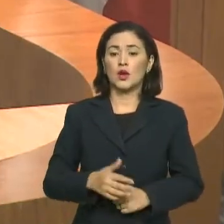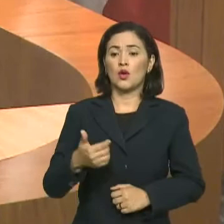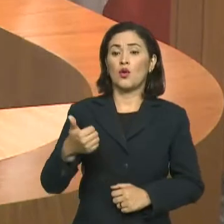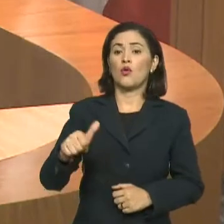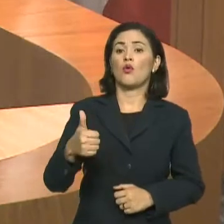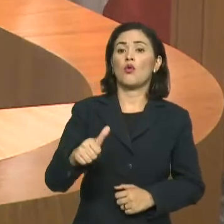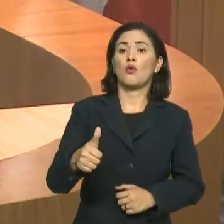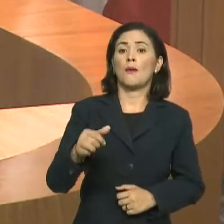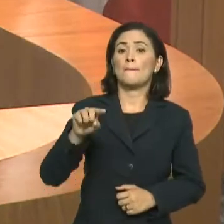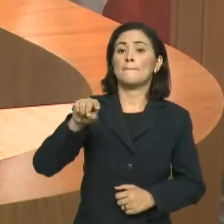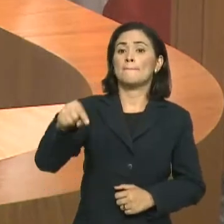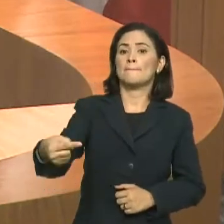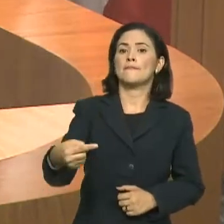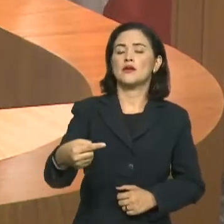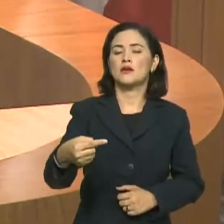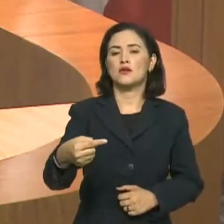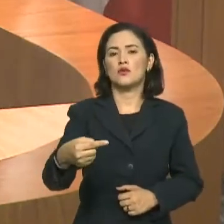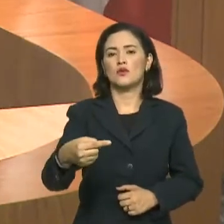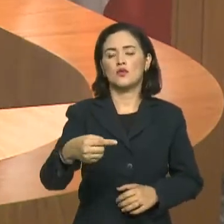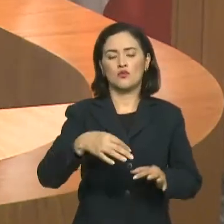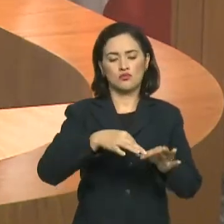mil hectares,